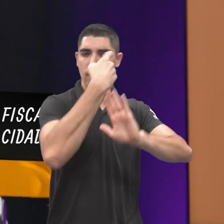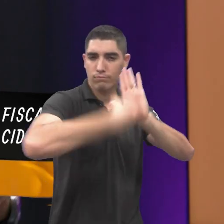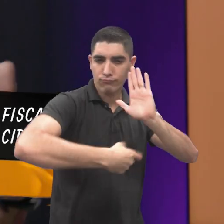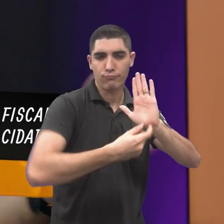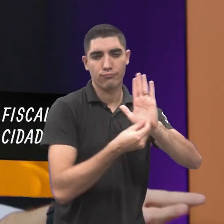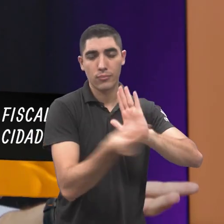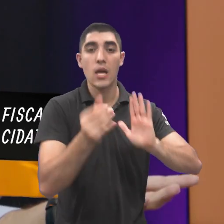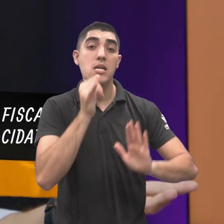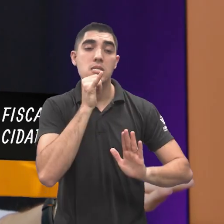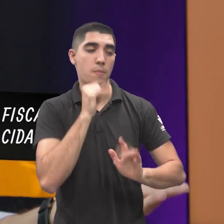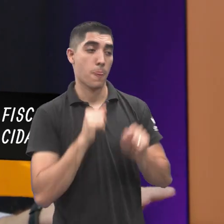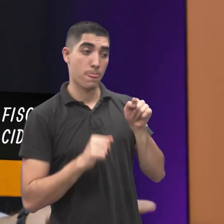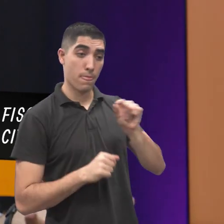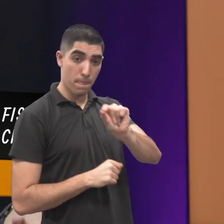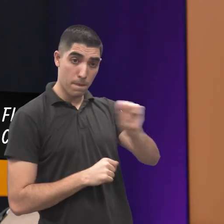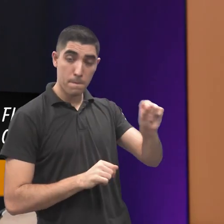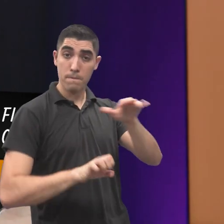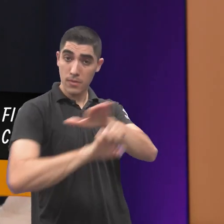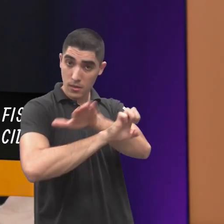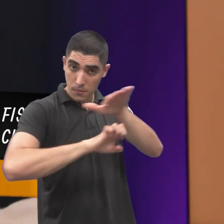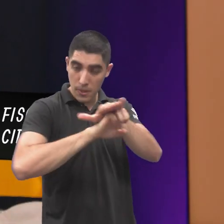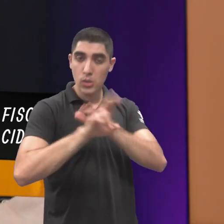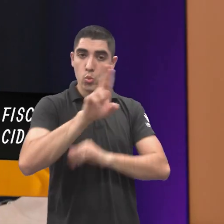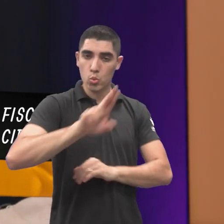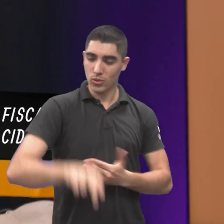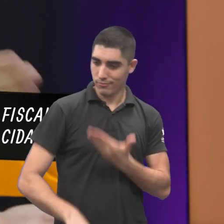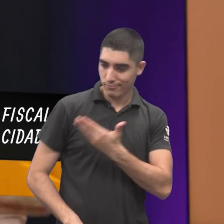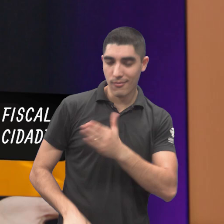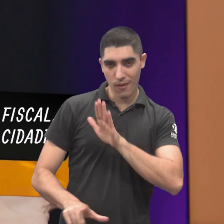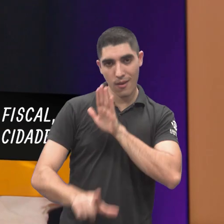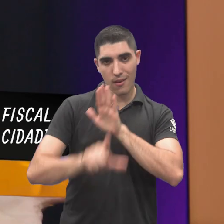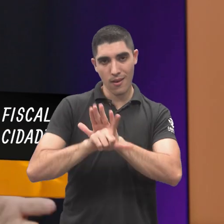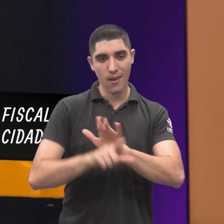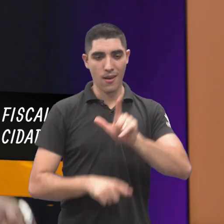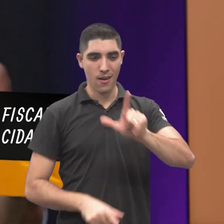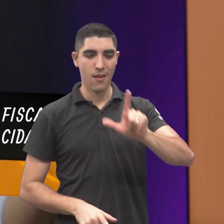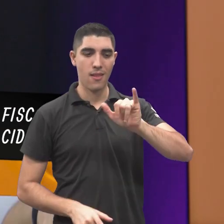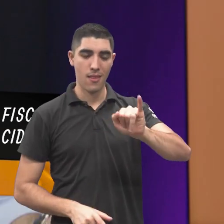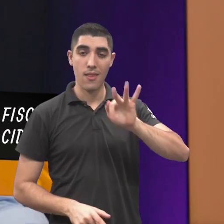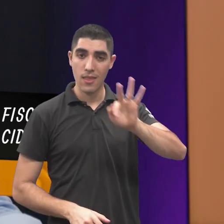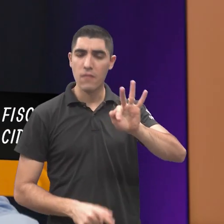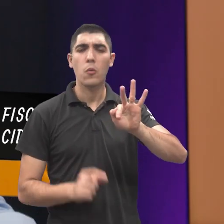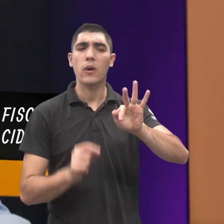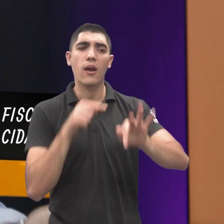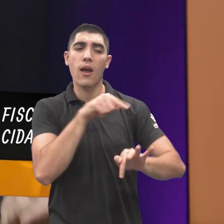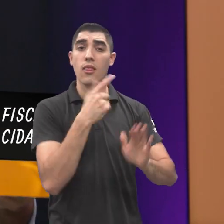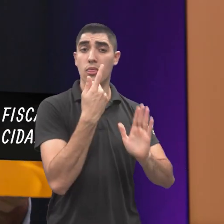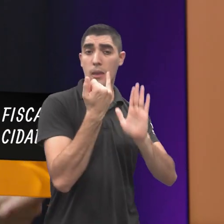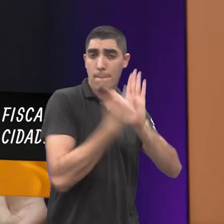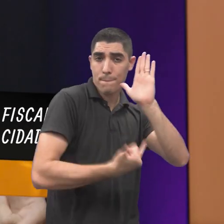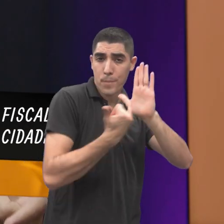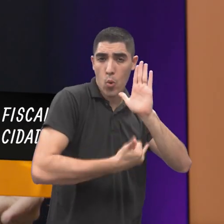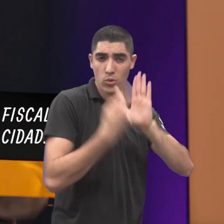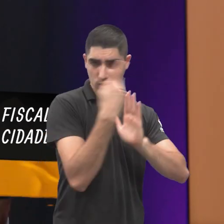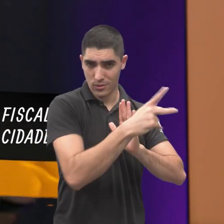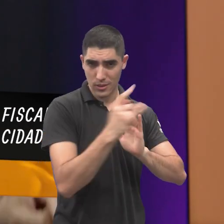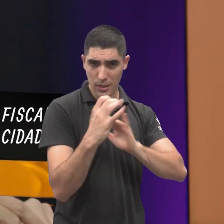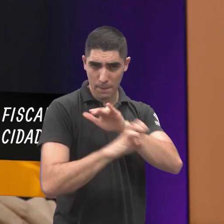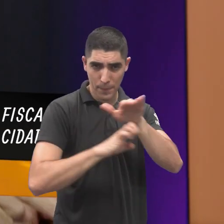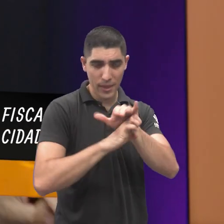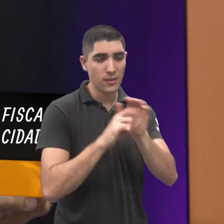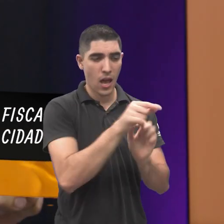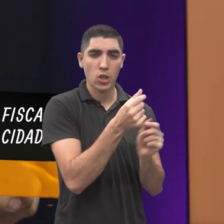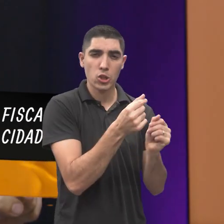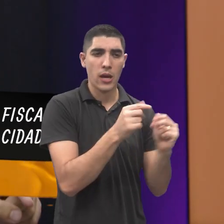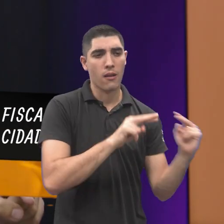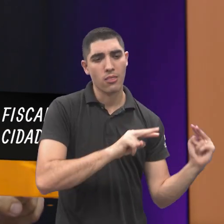empresas, utilizam a LIF, que é a Lei de Incentivo Fiscal, para debater imposto e apoiar algum projeto esportivo. Mas a